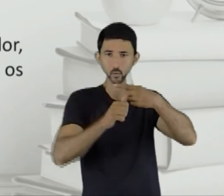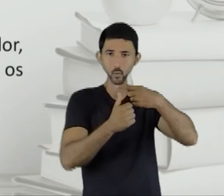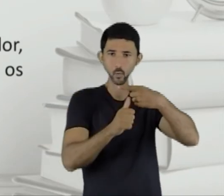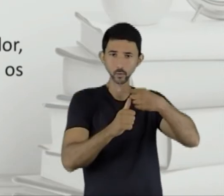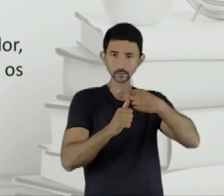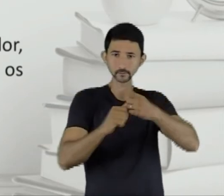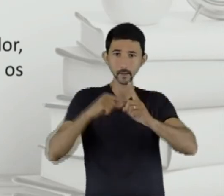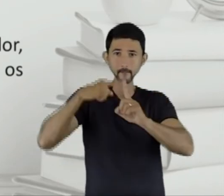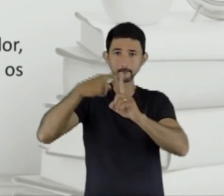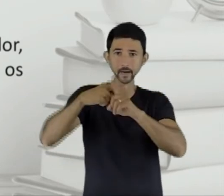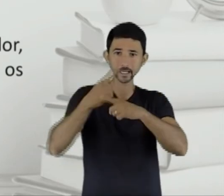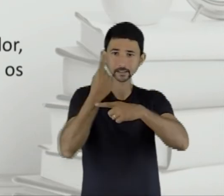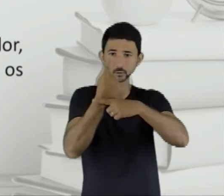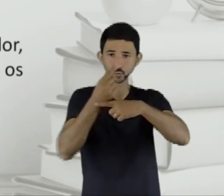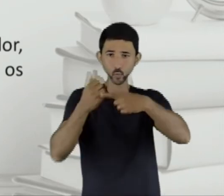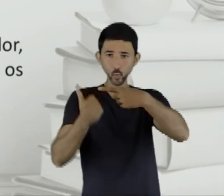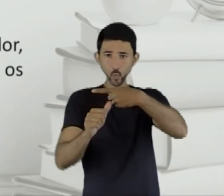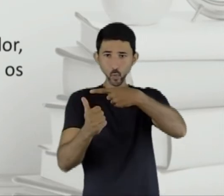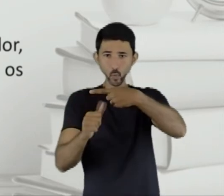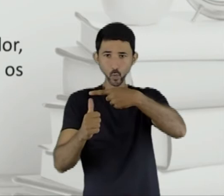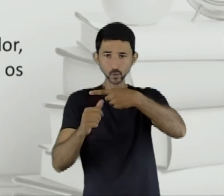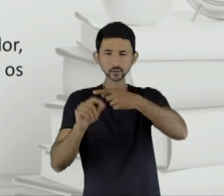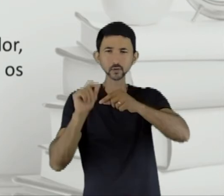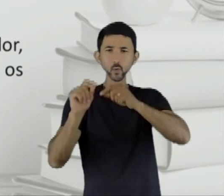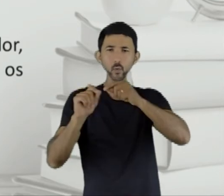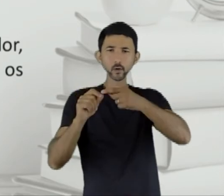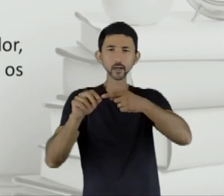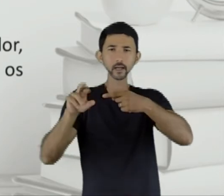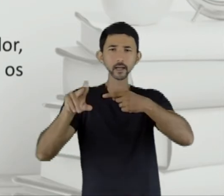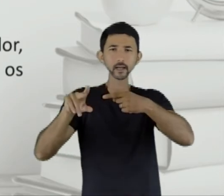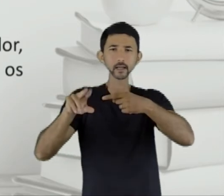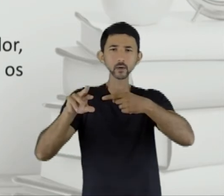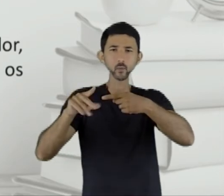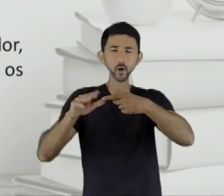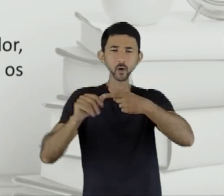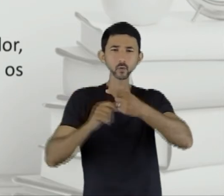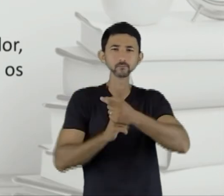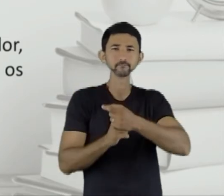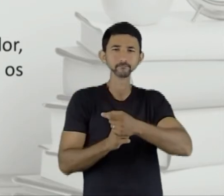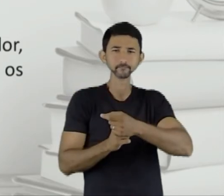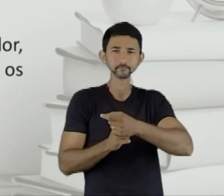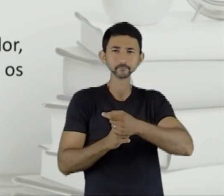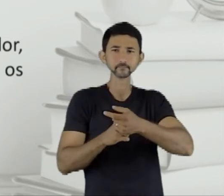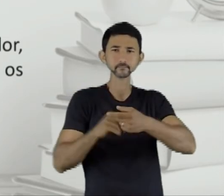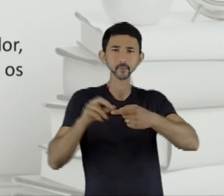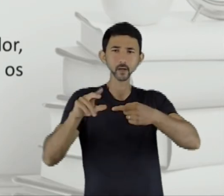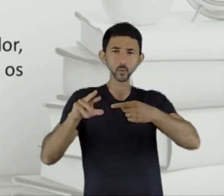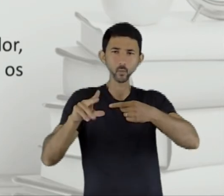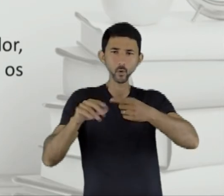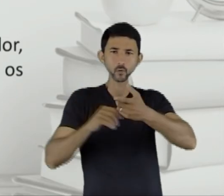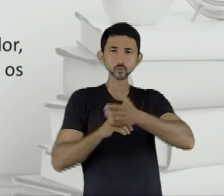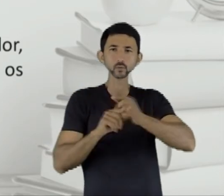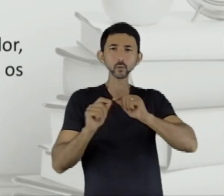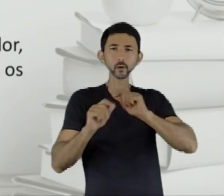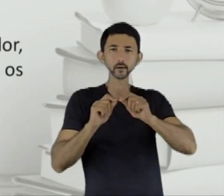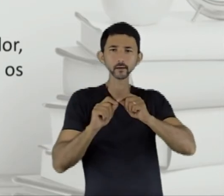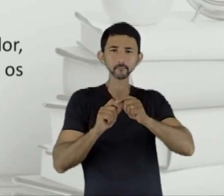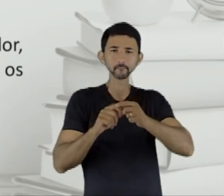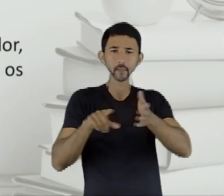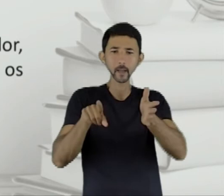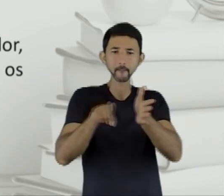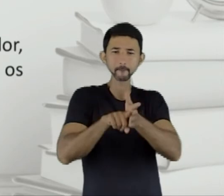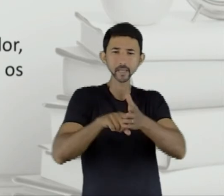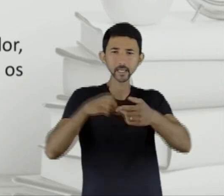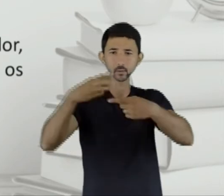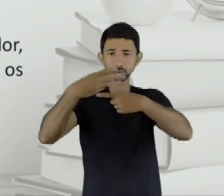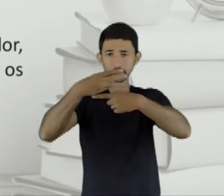onzeavos. O que eu tenho? Isso é uma subtração, não é? Menos 34 mais 1 fica menos